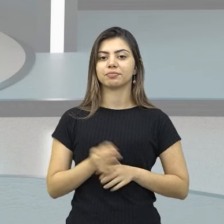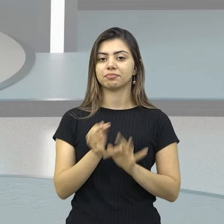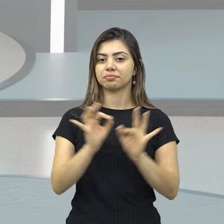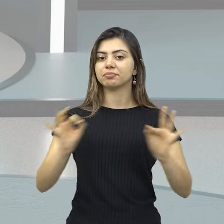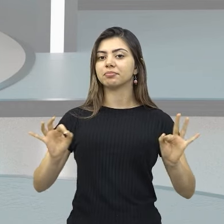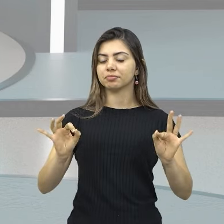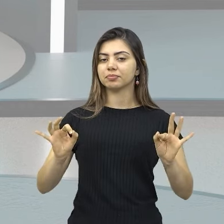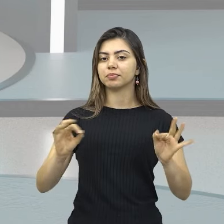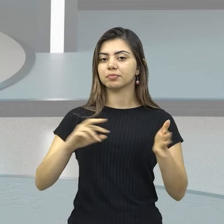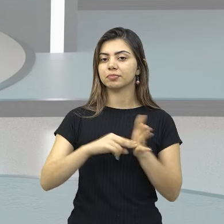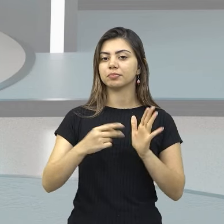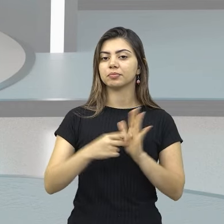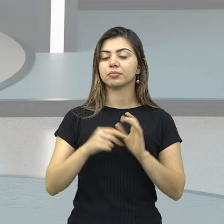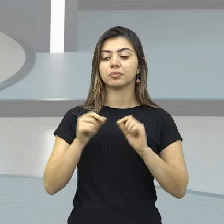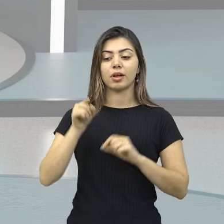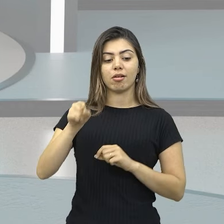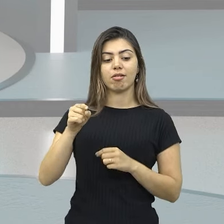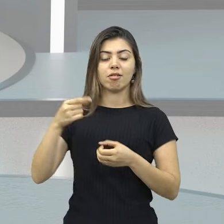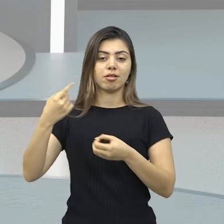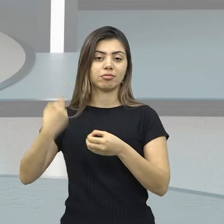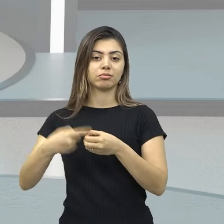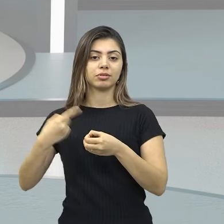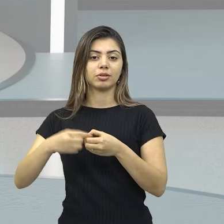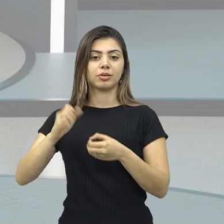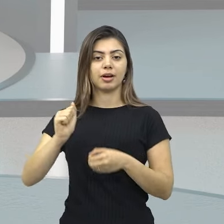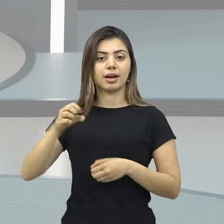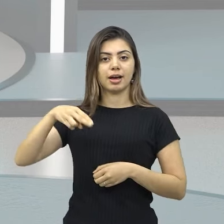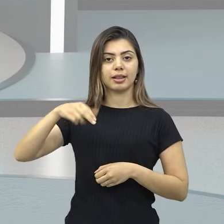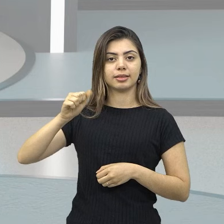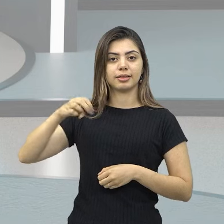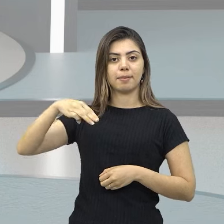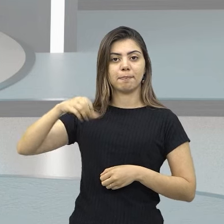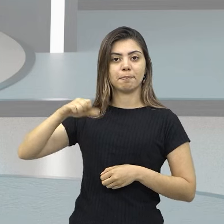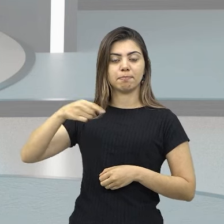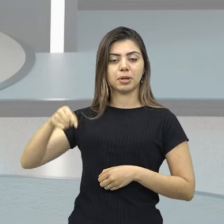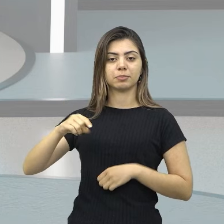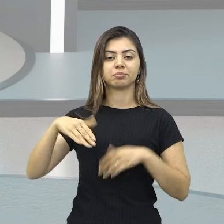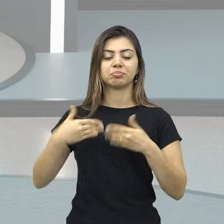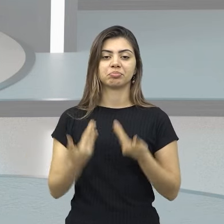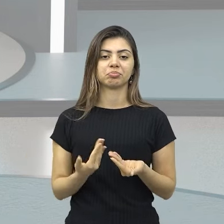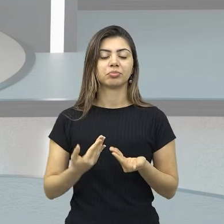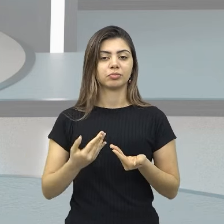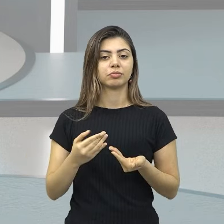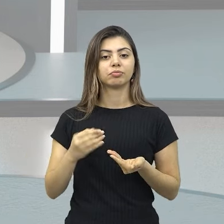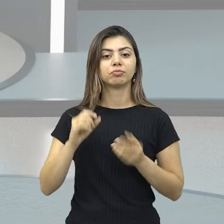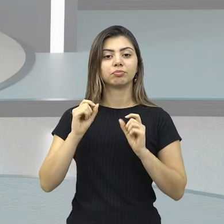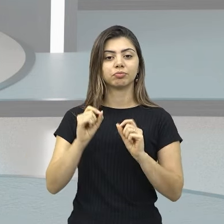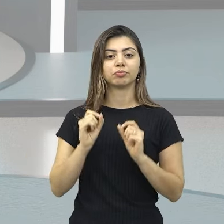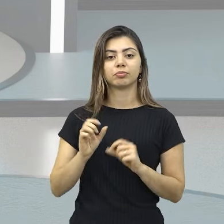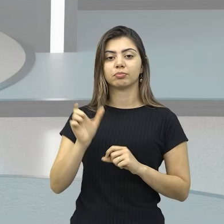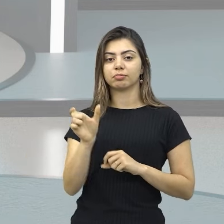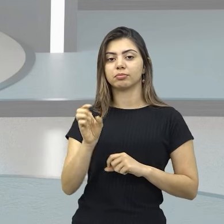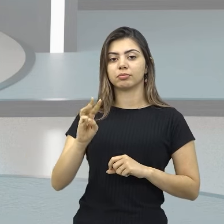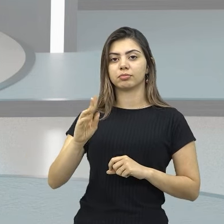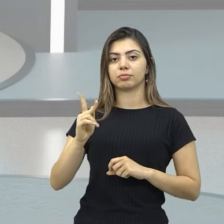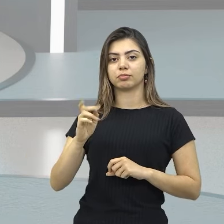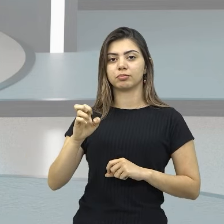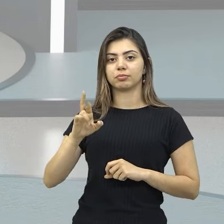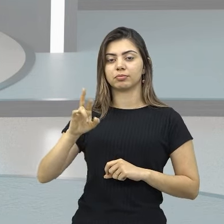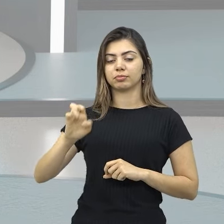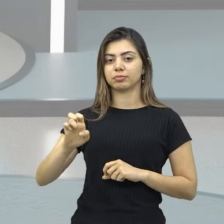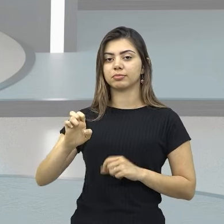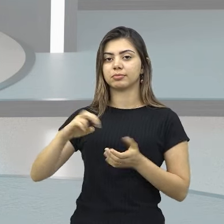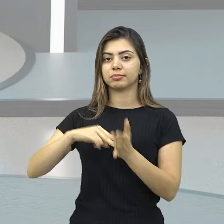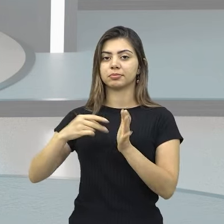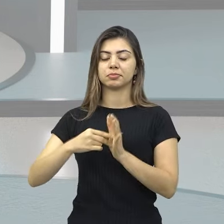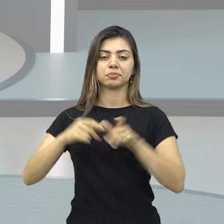Eles estão na cidade de Anaman. Então, a WH word where significa onde.